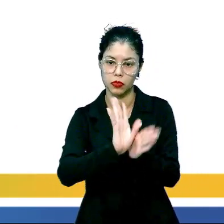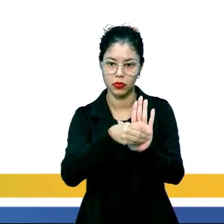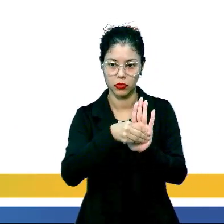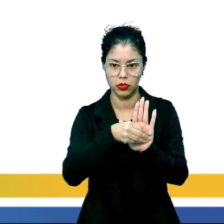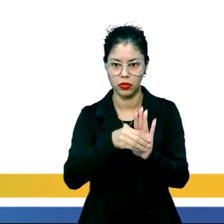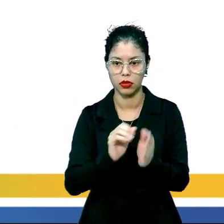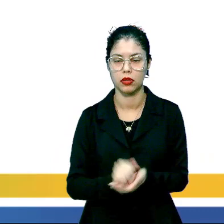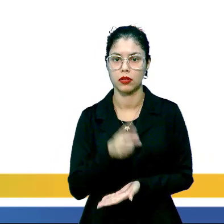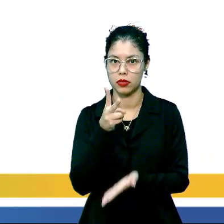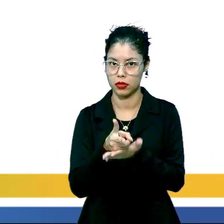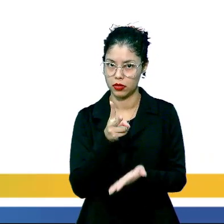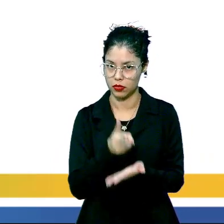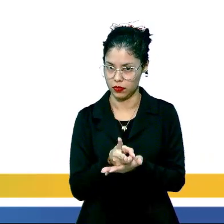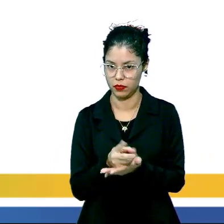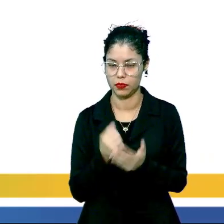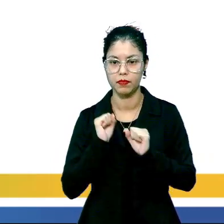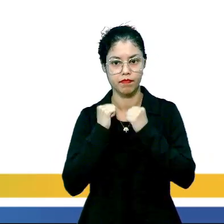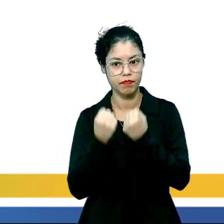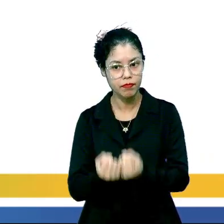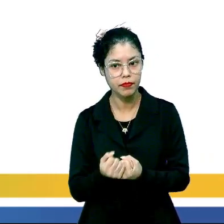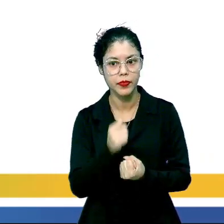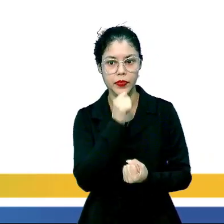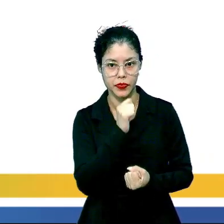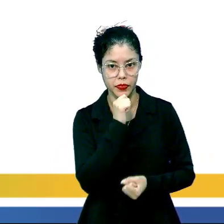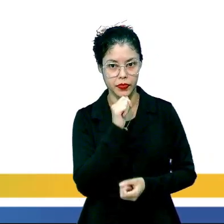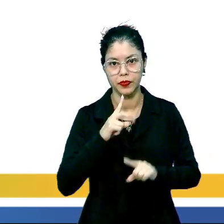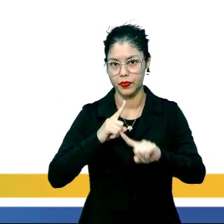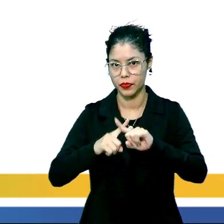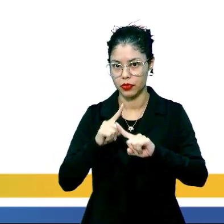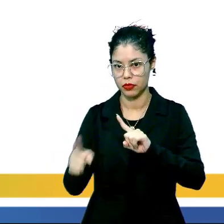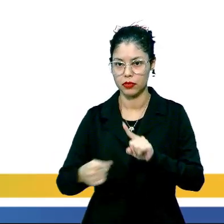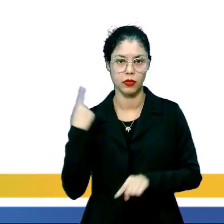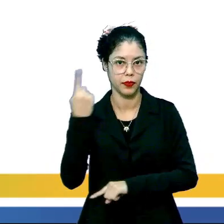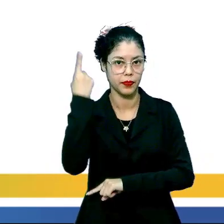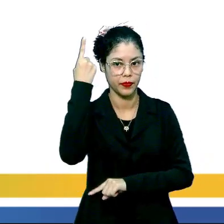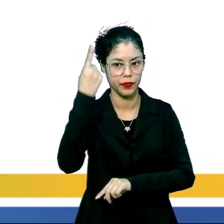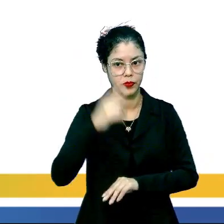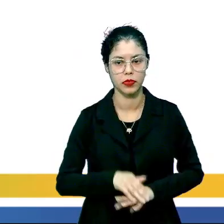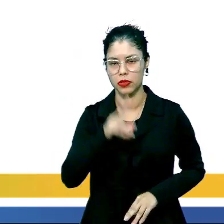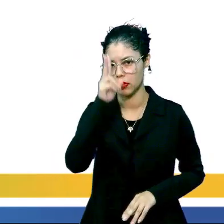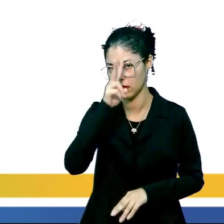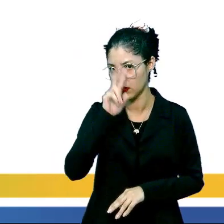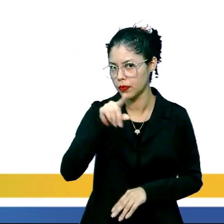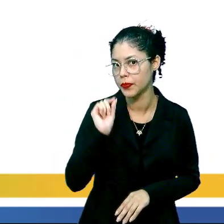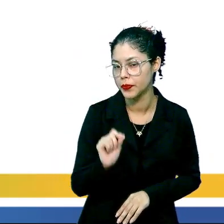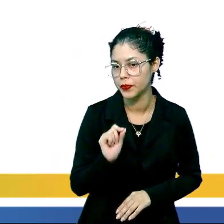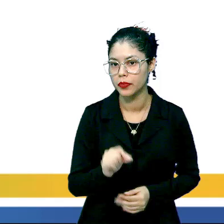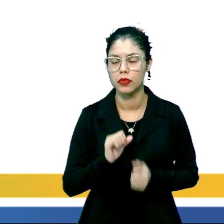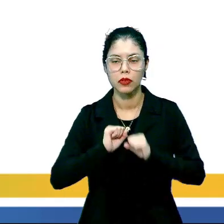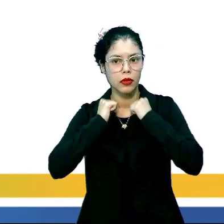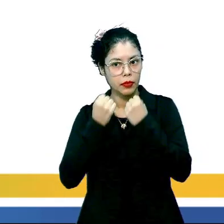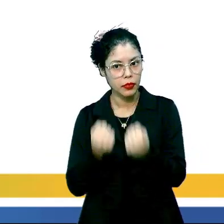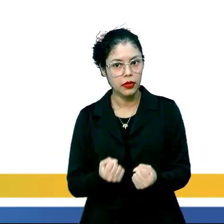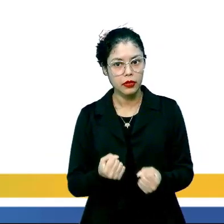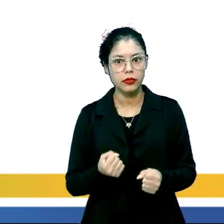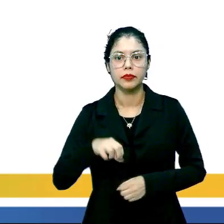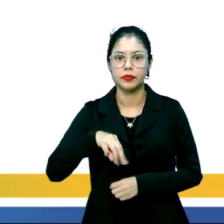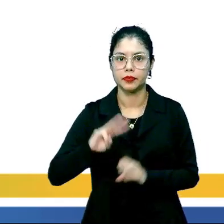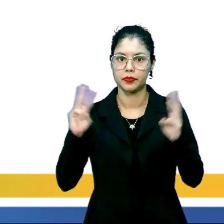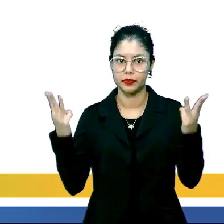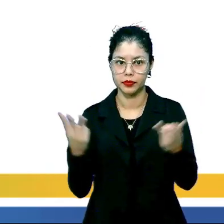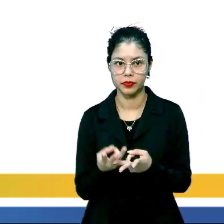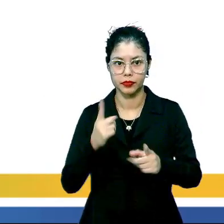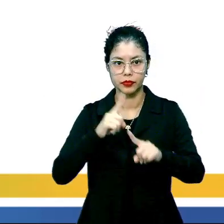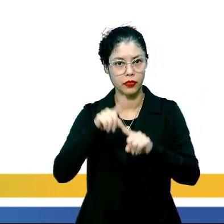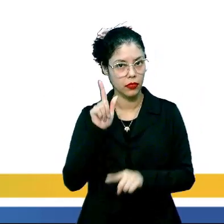mesma equação do trabalho da força-peso. Peso vezes altura. Lembrando que peso é massa vezes